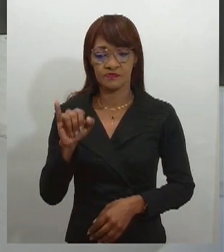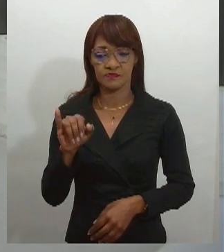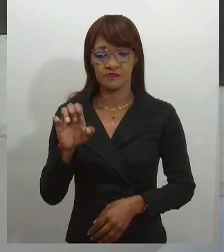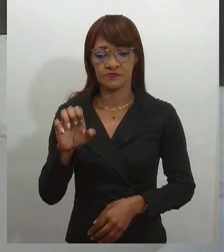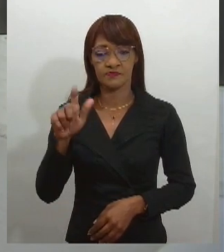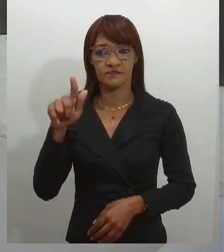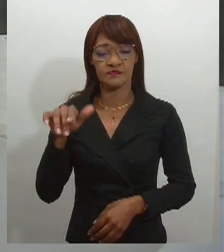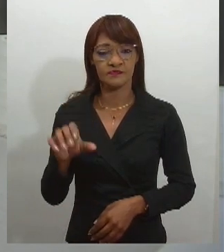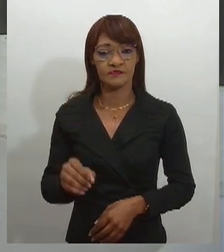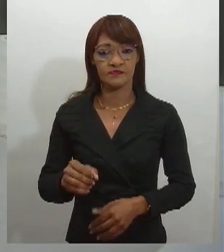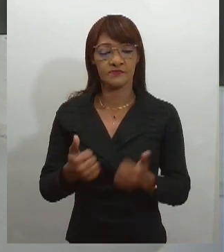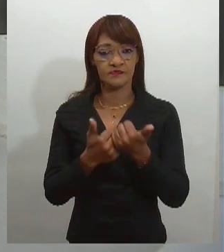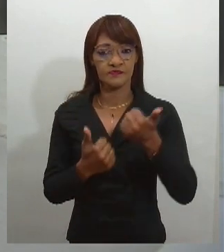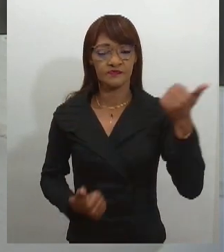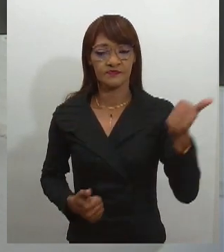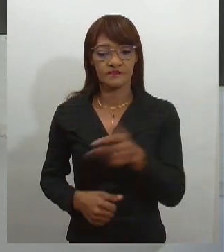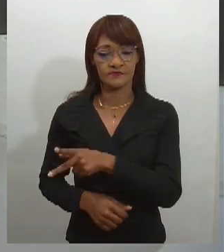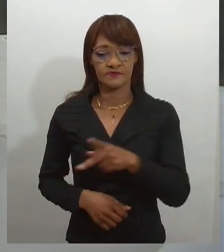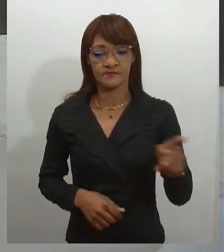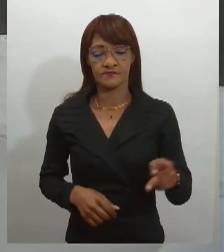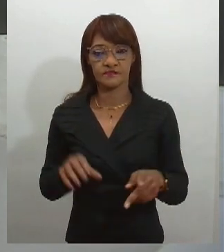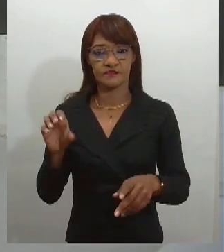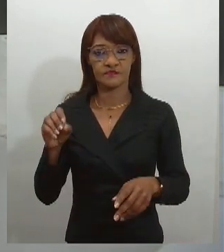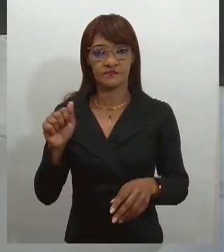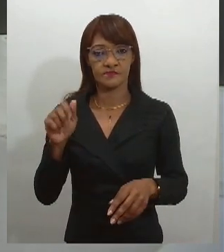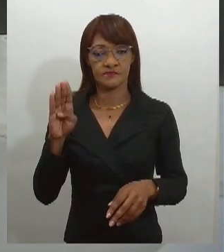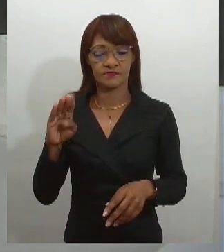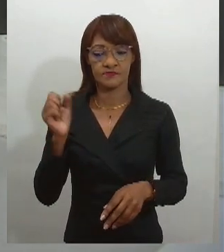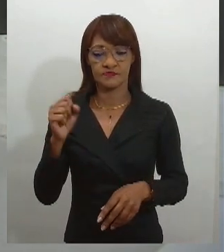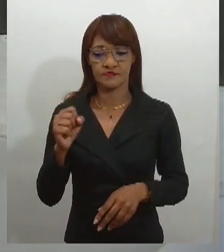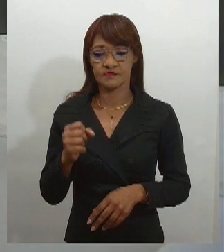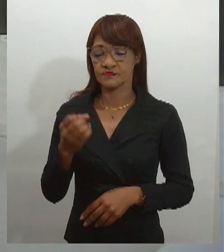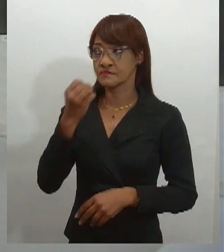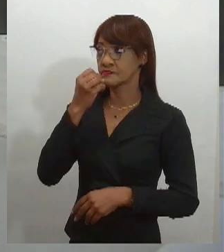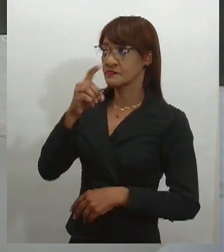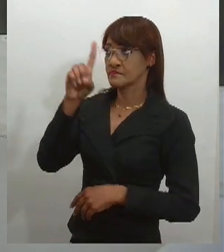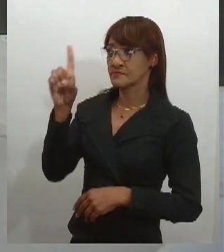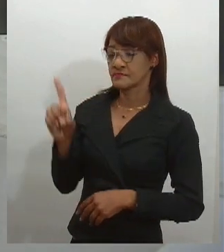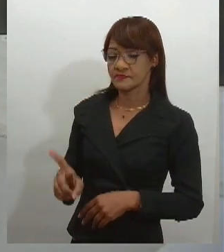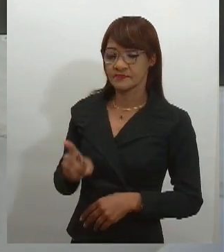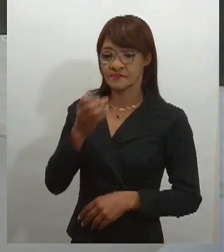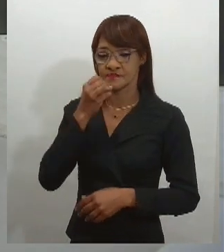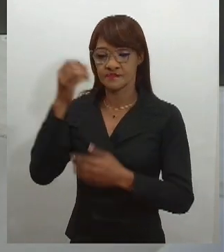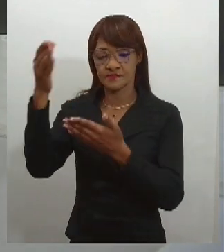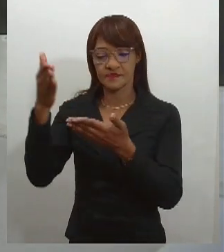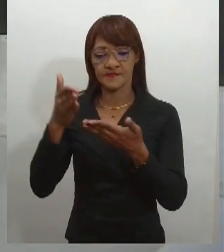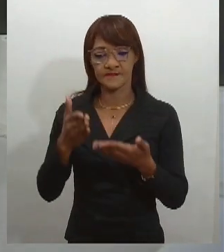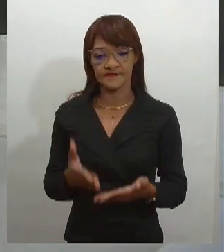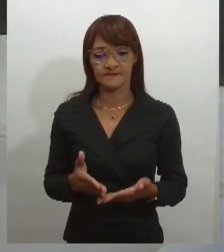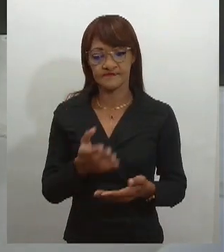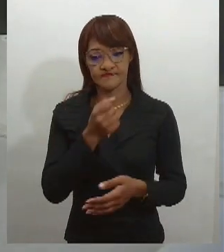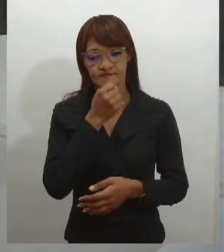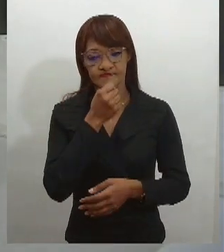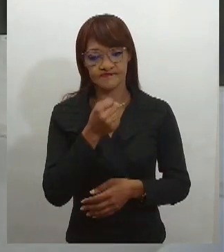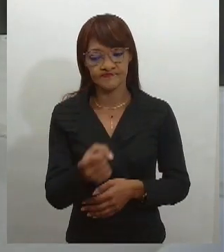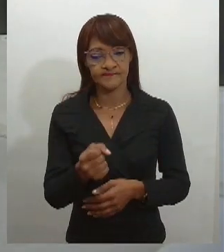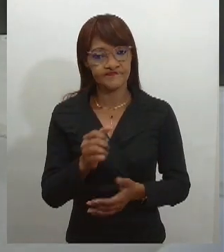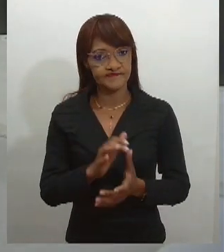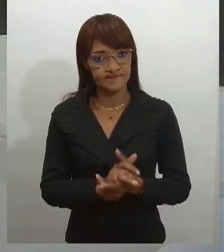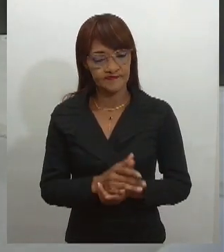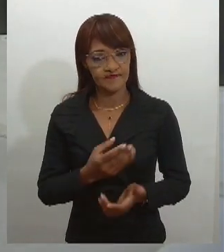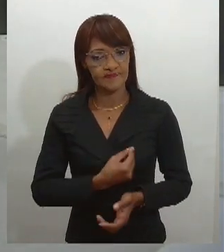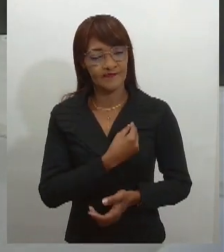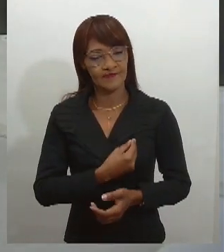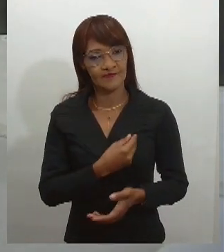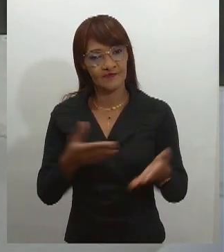do Direito Bancário da OAB Sergipe. Bom dia, Diego. Seja bem-vindo ao Jornal da Alese. Muito bom ter você aqui conosco hoje nesta